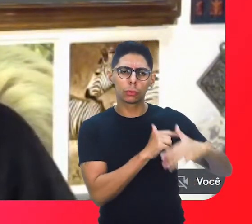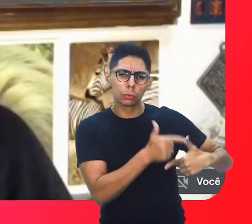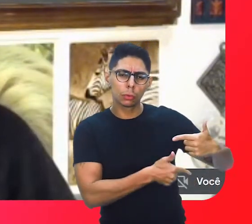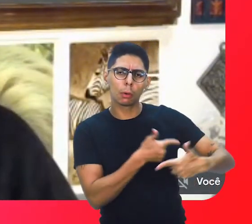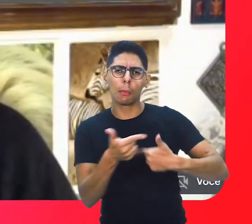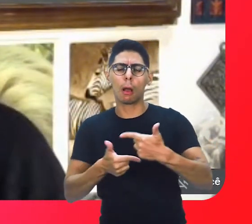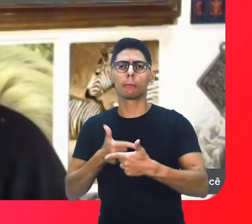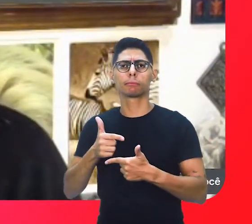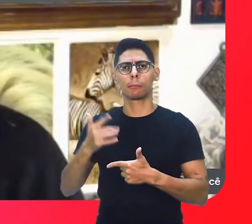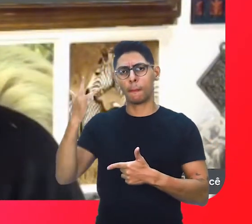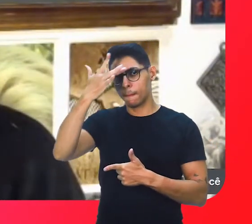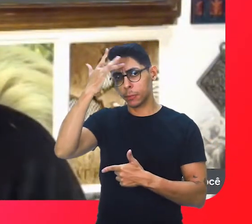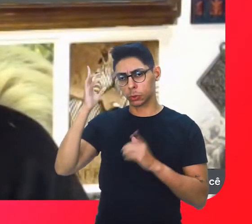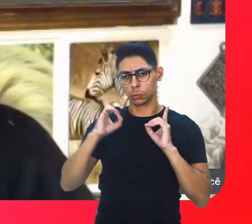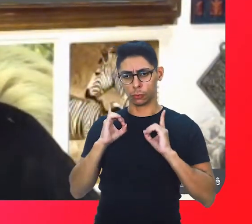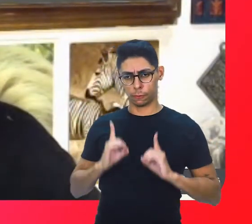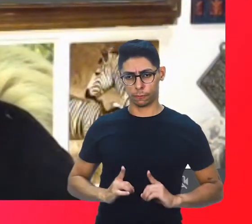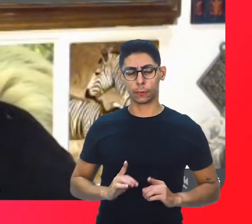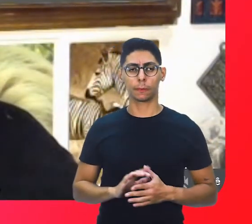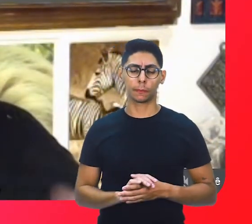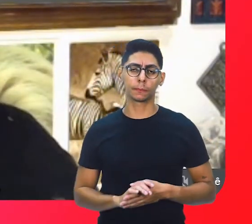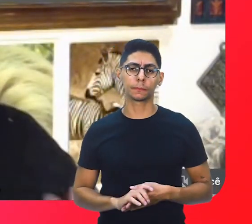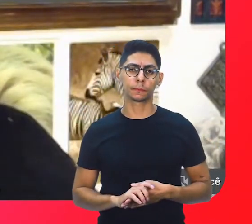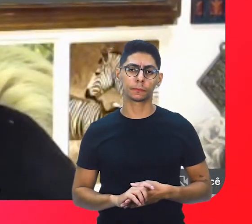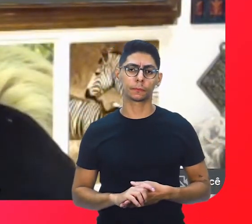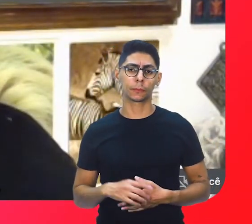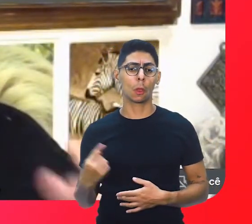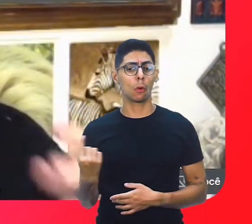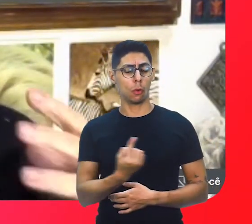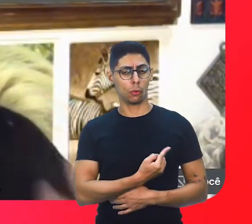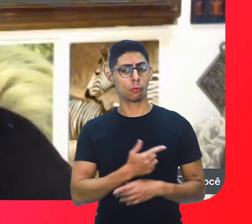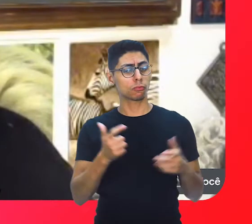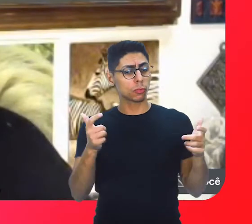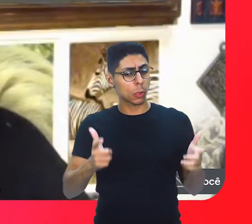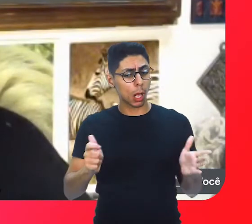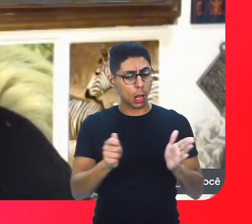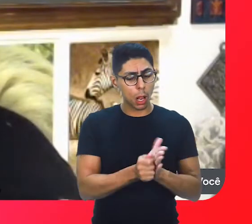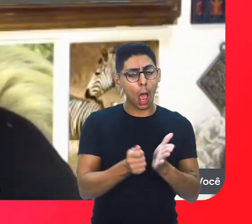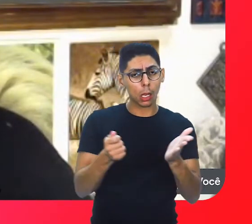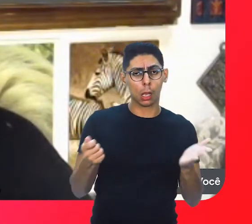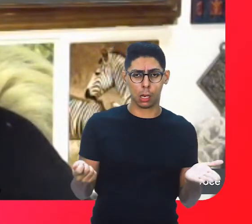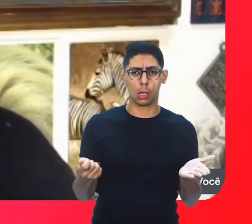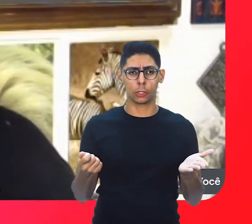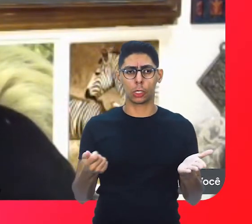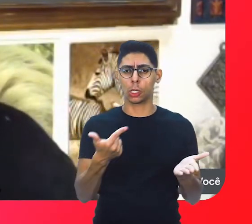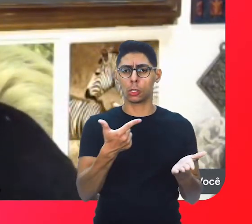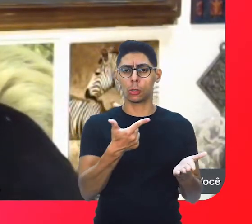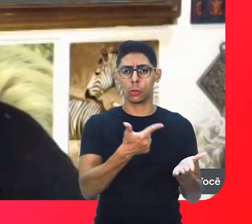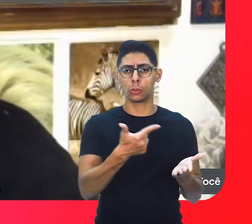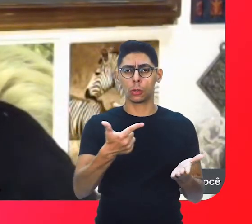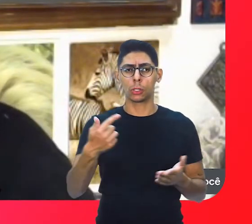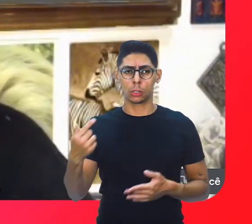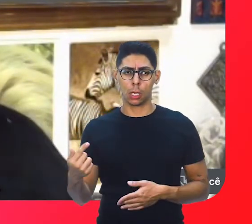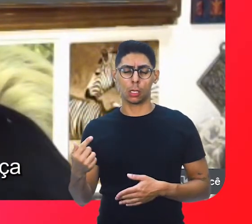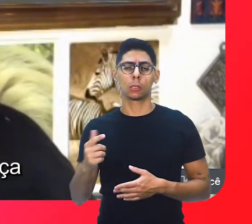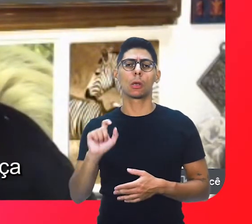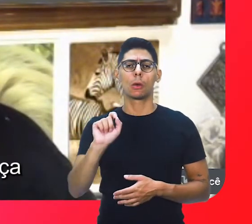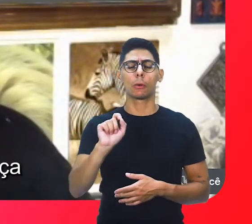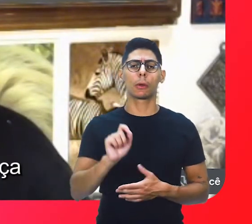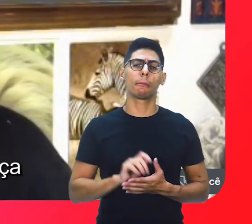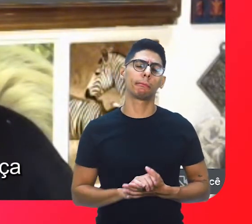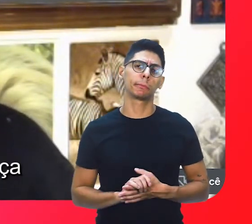com deficiência e para pessoas com deficiência. O nosso lugar na Agenda 227 é